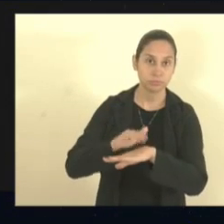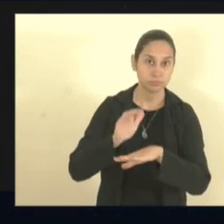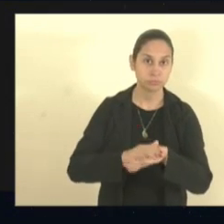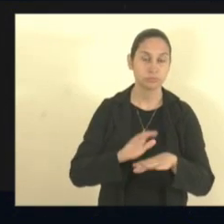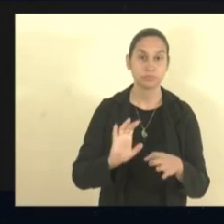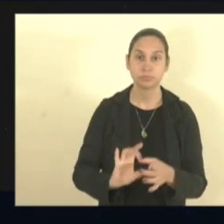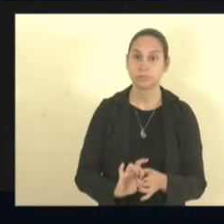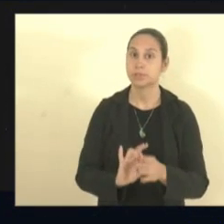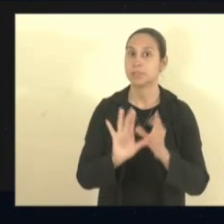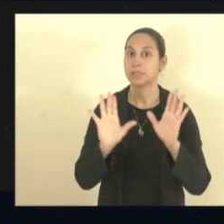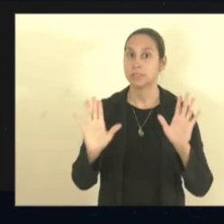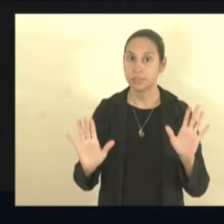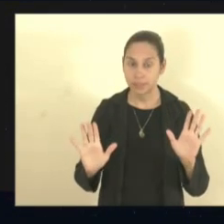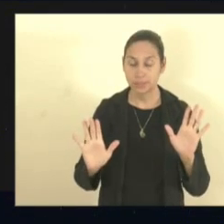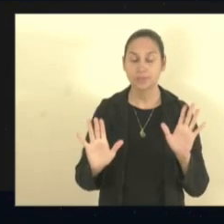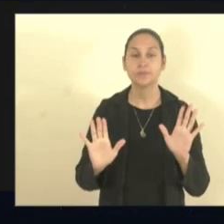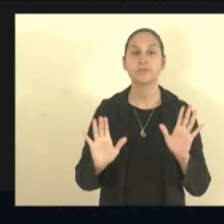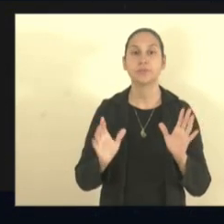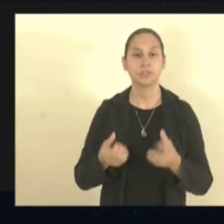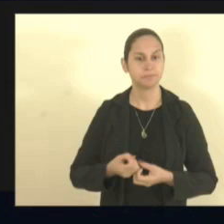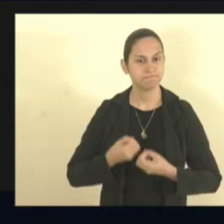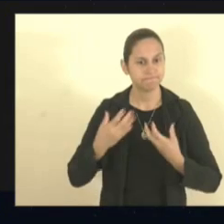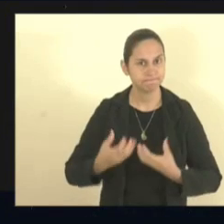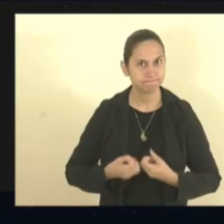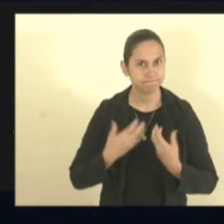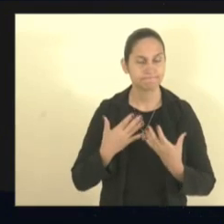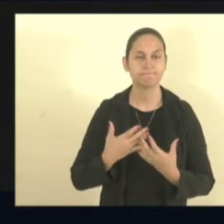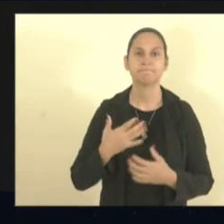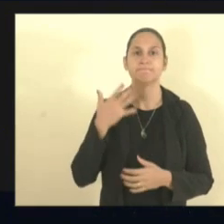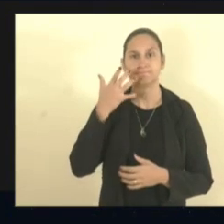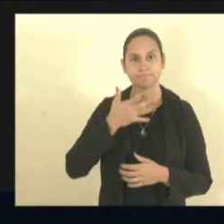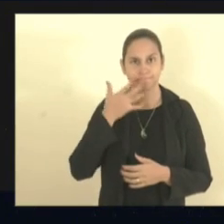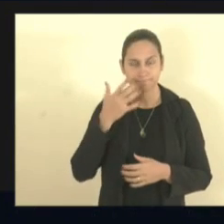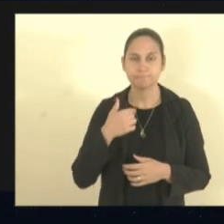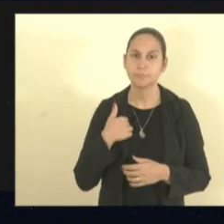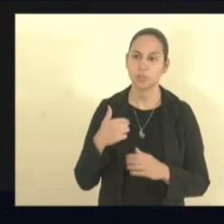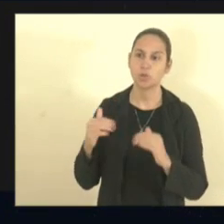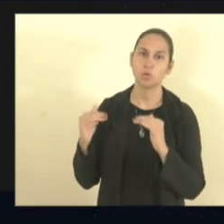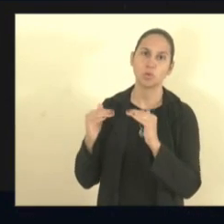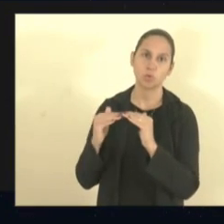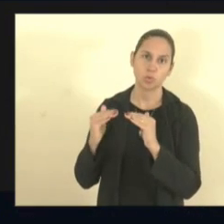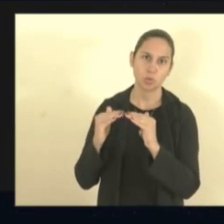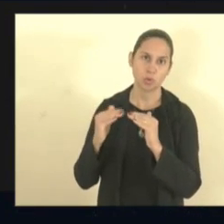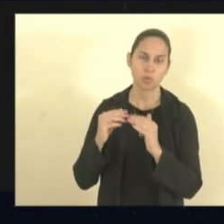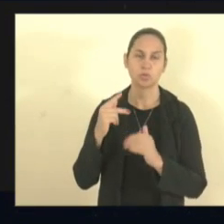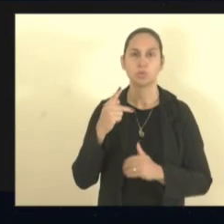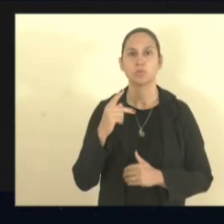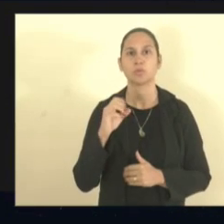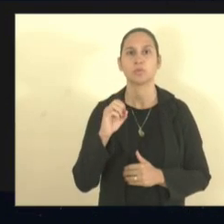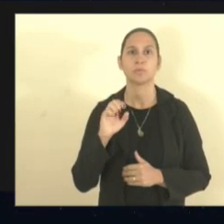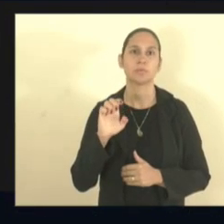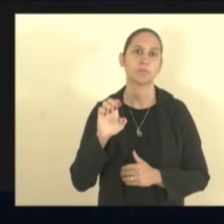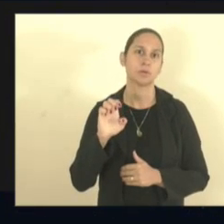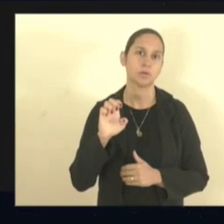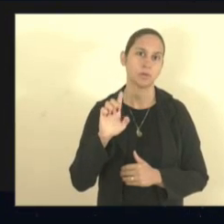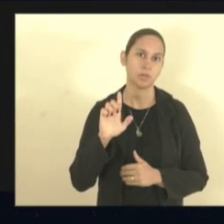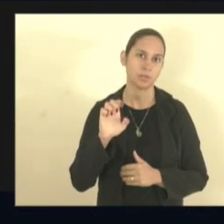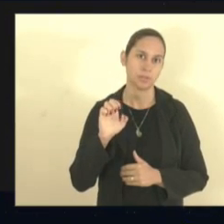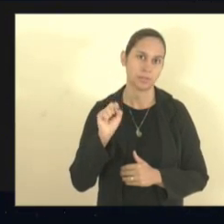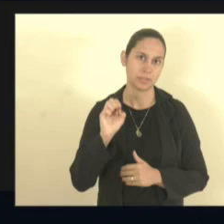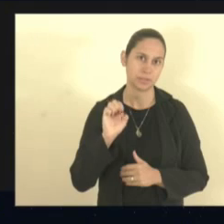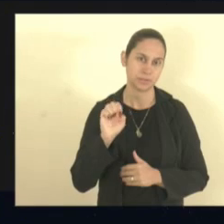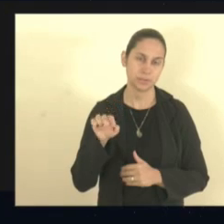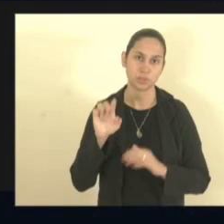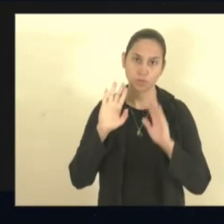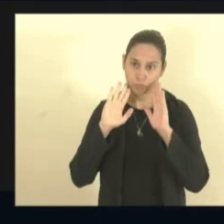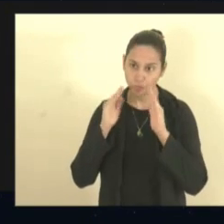e autonomia para se manifestar. Eu concordo também com o deputado Lucas Polesi, que a baliza do voto dele não é uma informação de